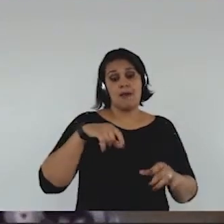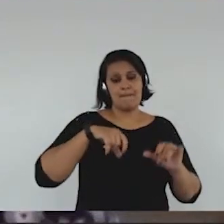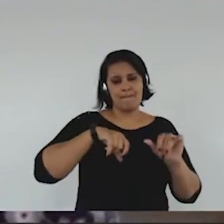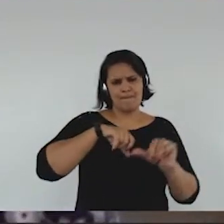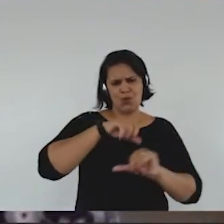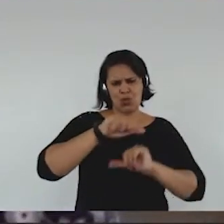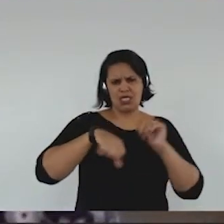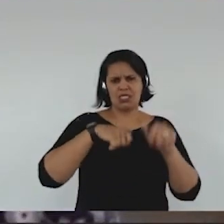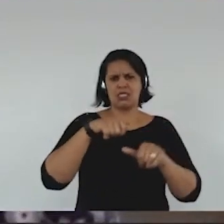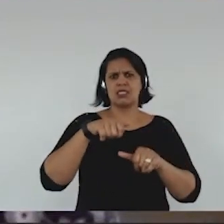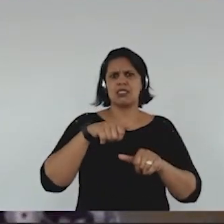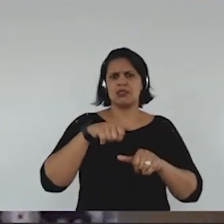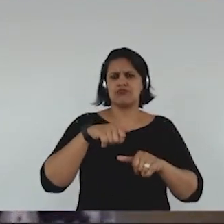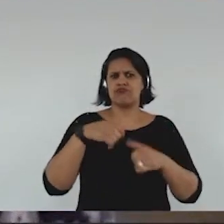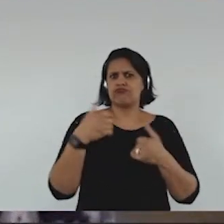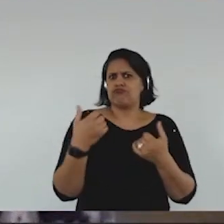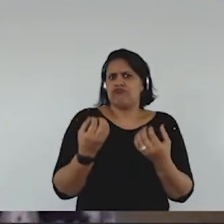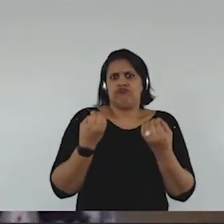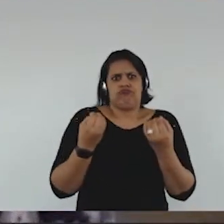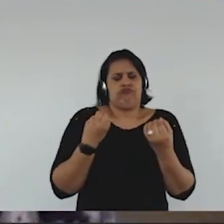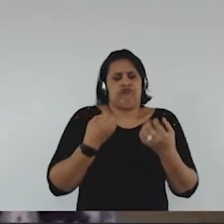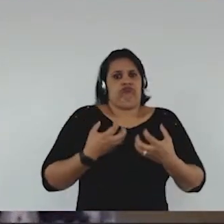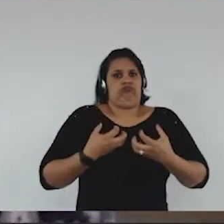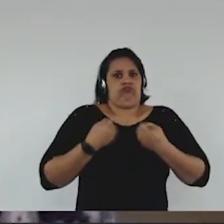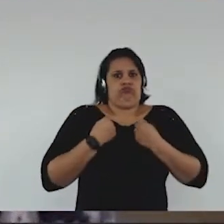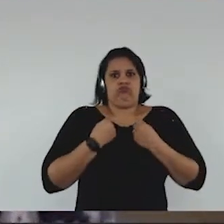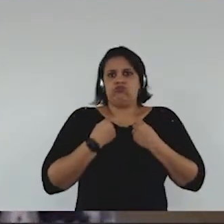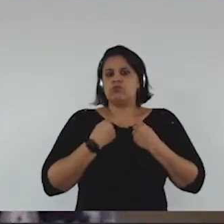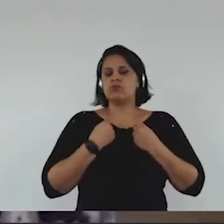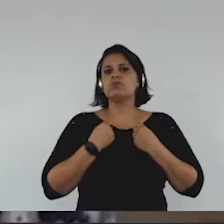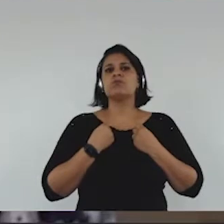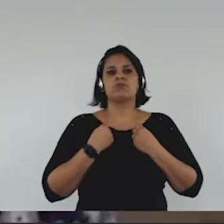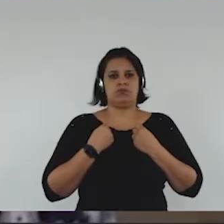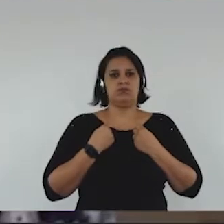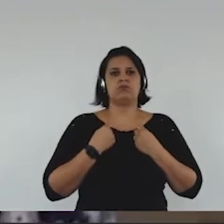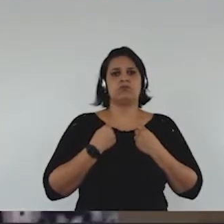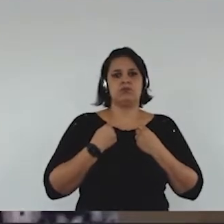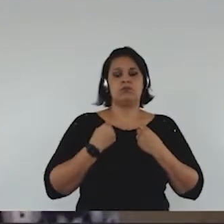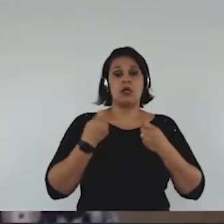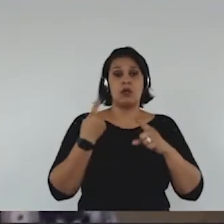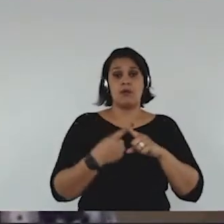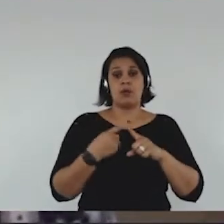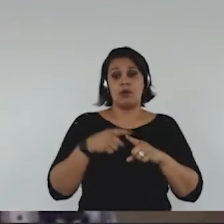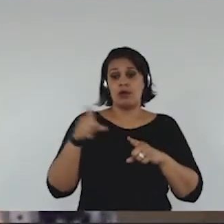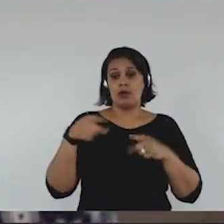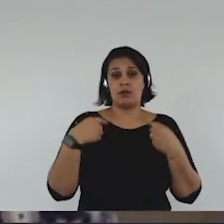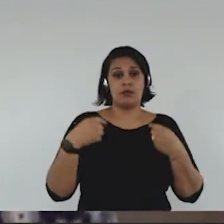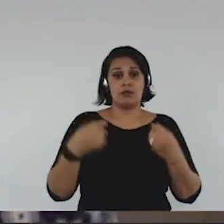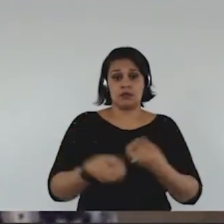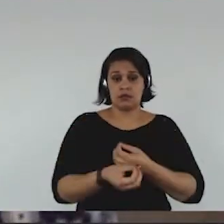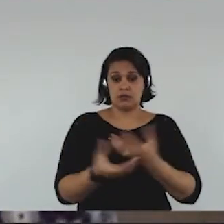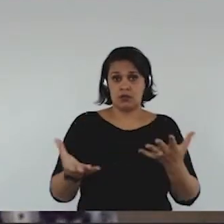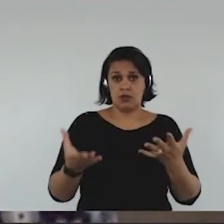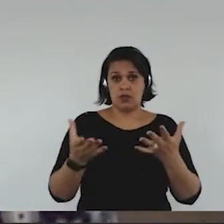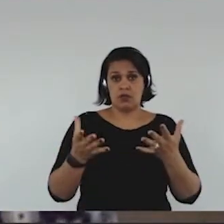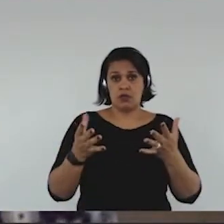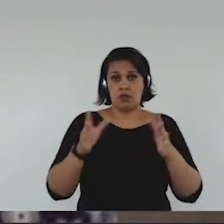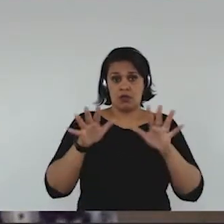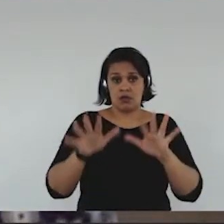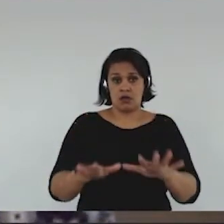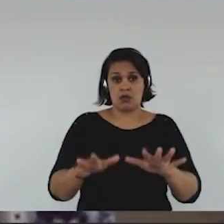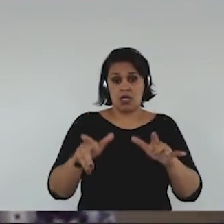Câmara radical, porque ela tem que deixar à disposição da parte um ambiente